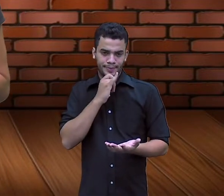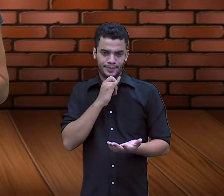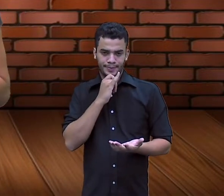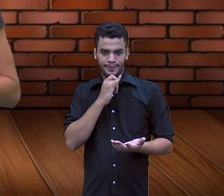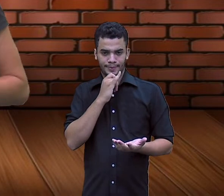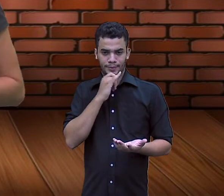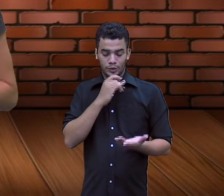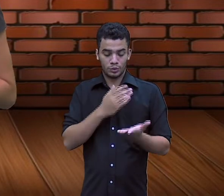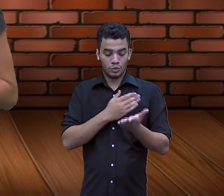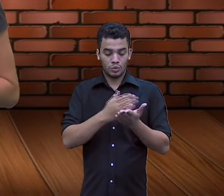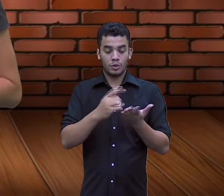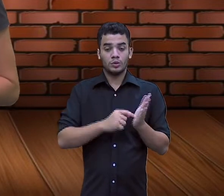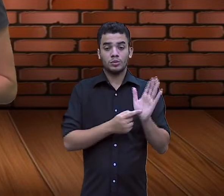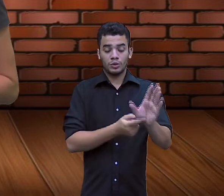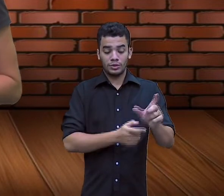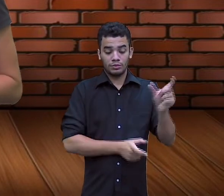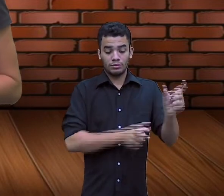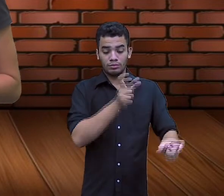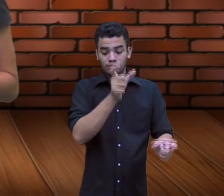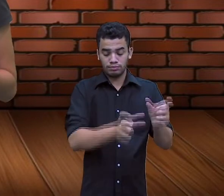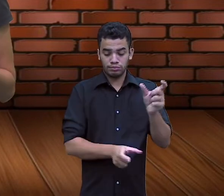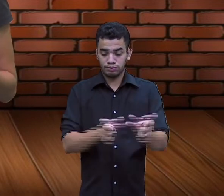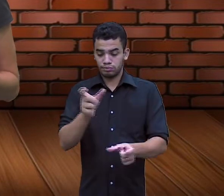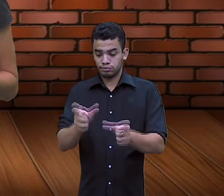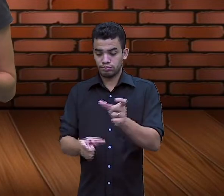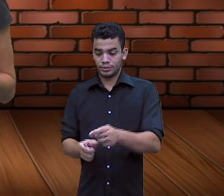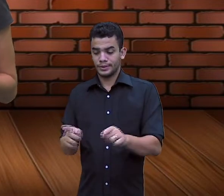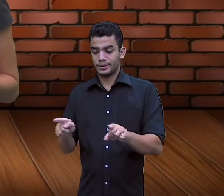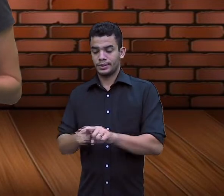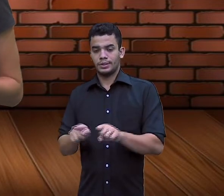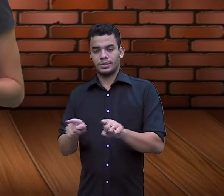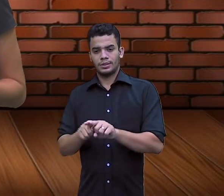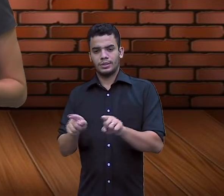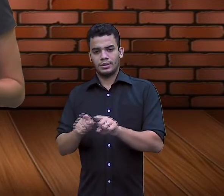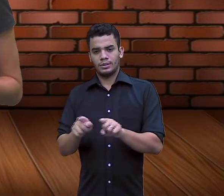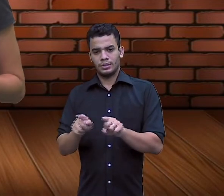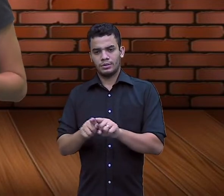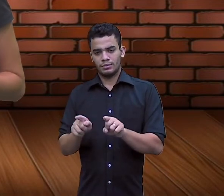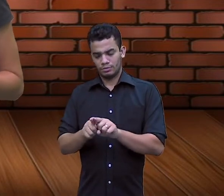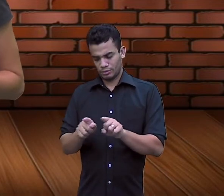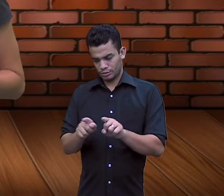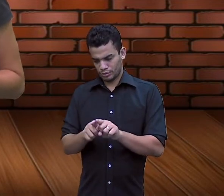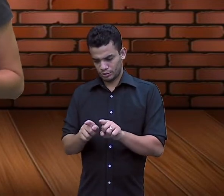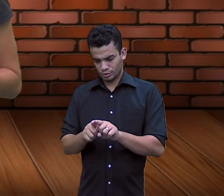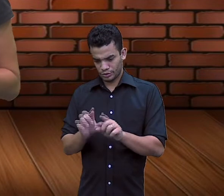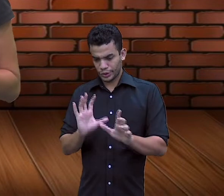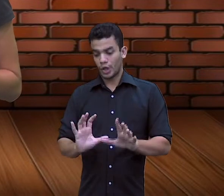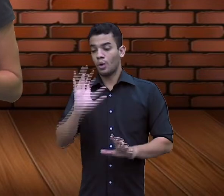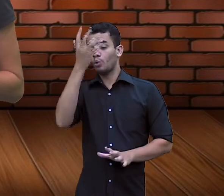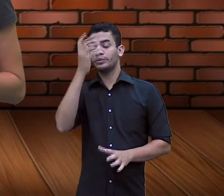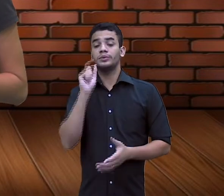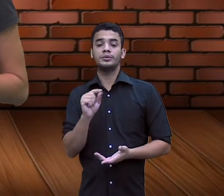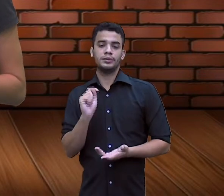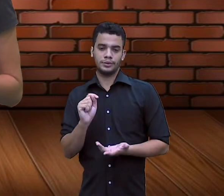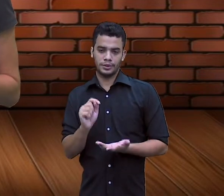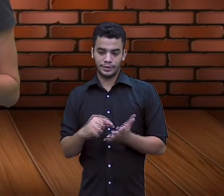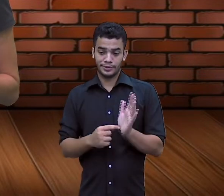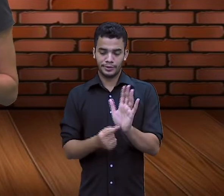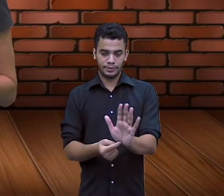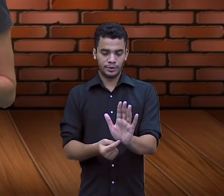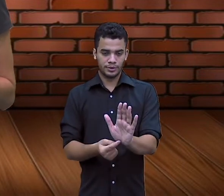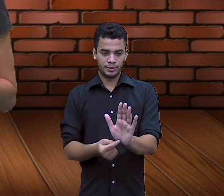a situação. Depois, desenvolvemos o texto de forma que as